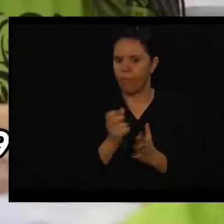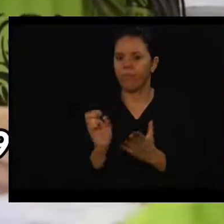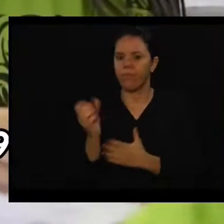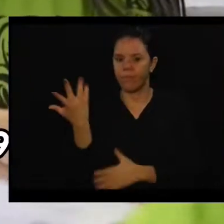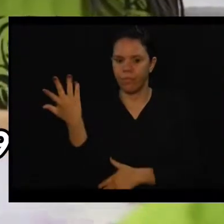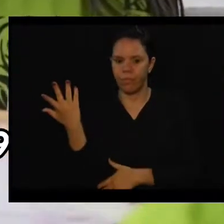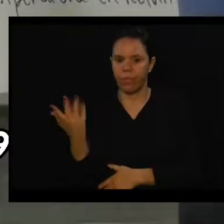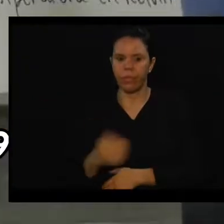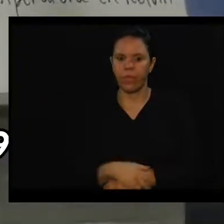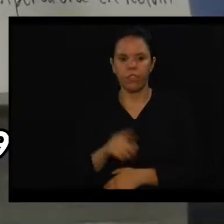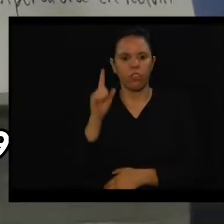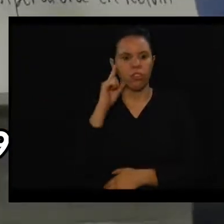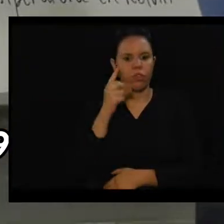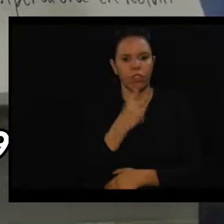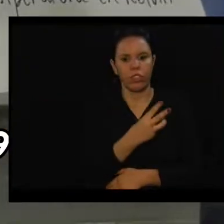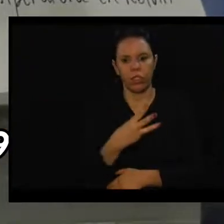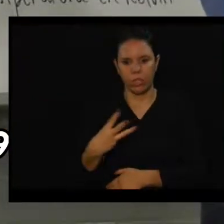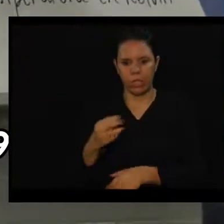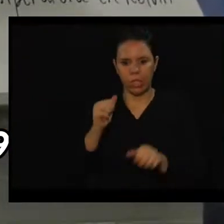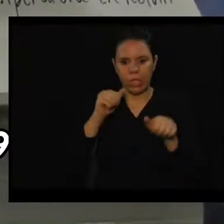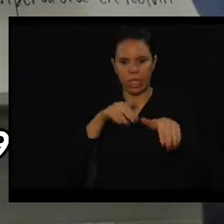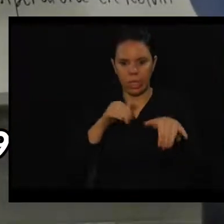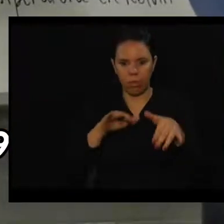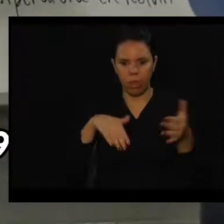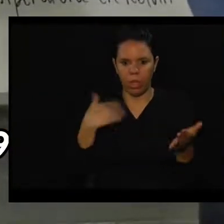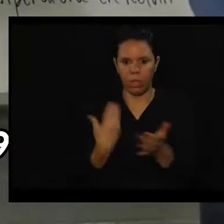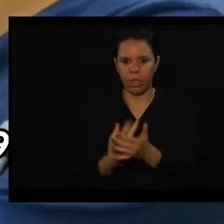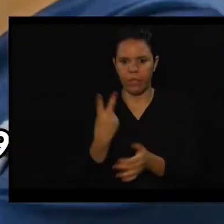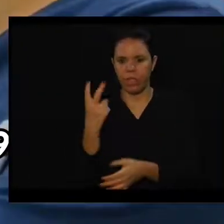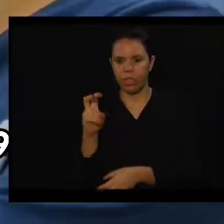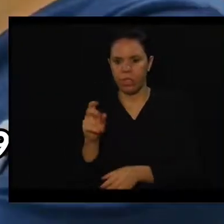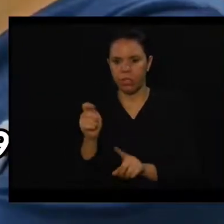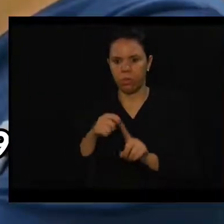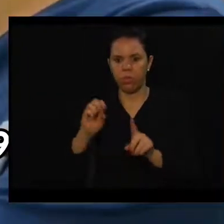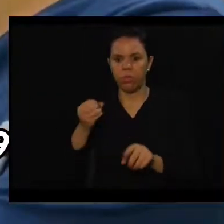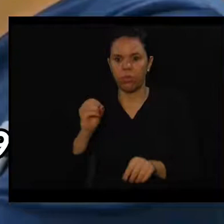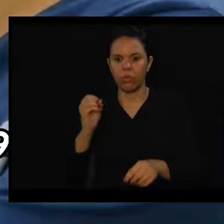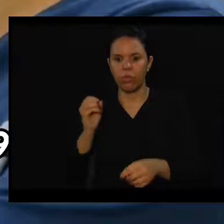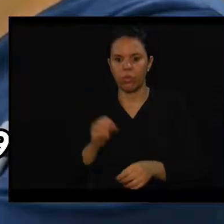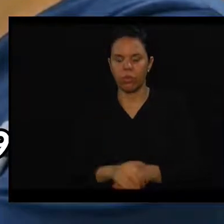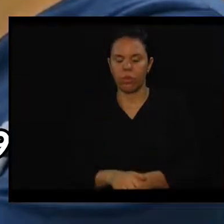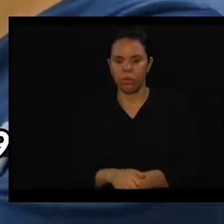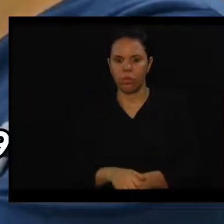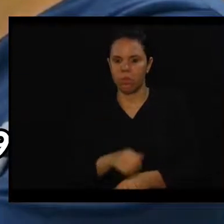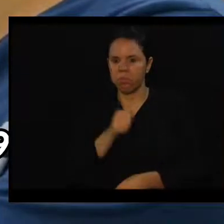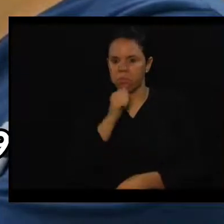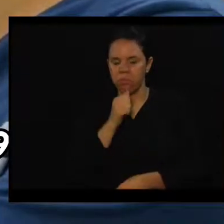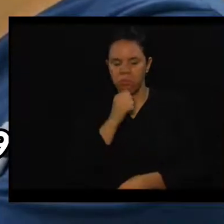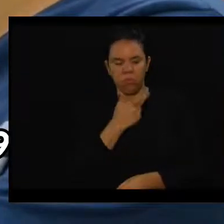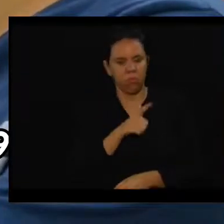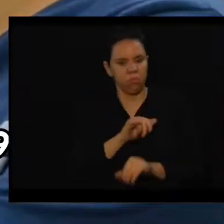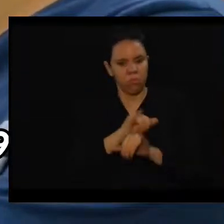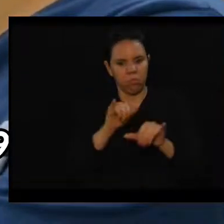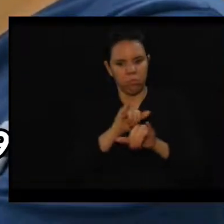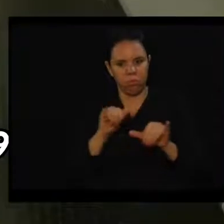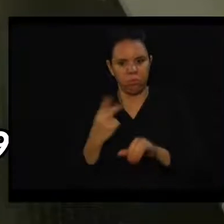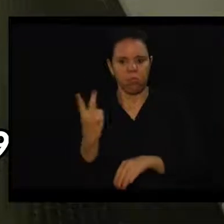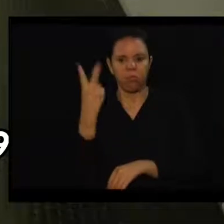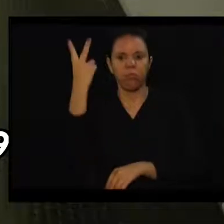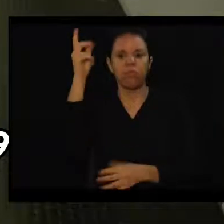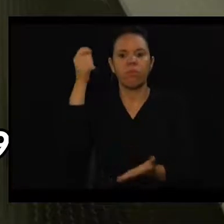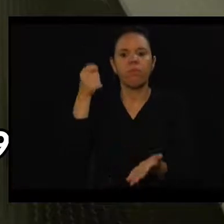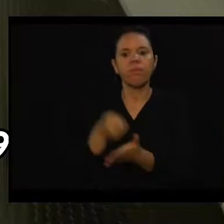entre o período de 23 de setembro e 25 de outubro. Apesar de ainda não ter divulgado o valor da taxa